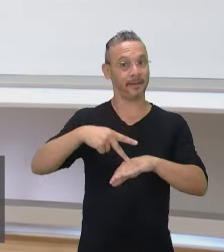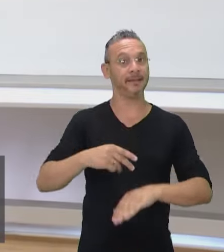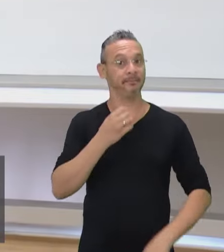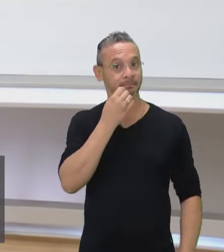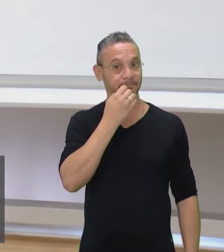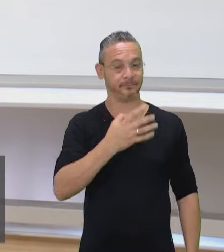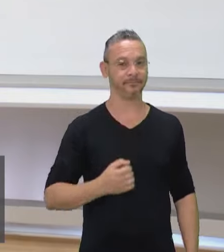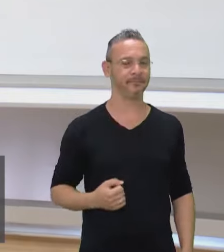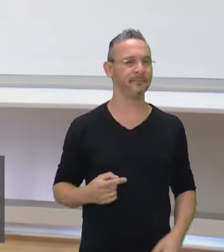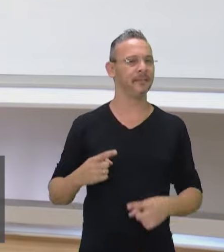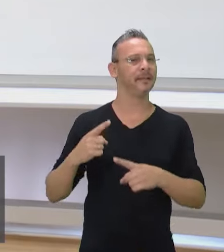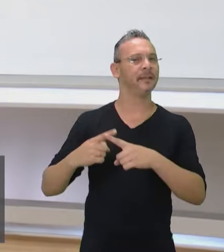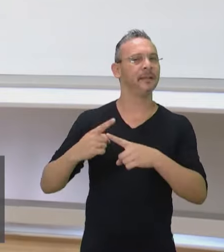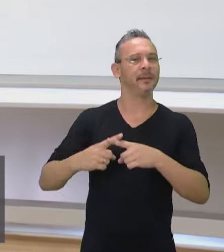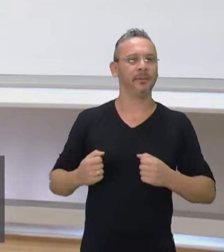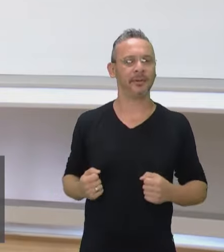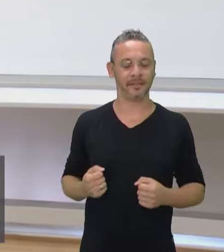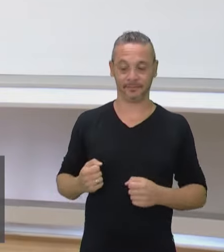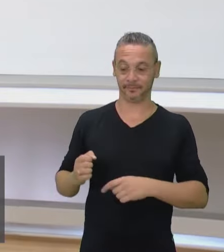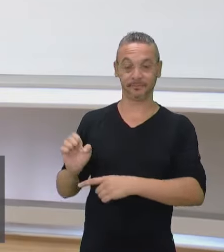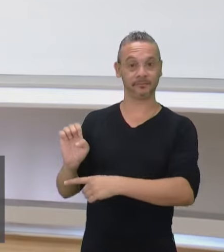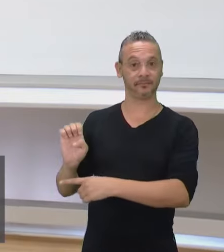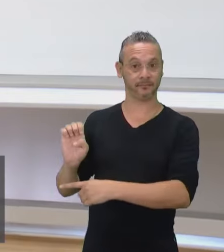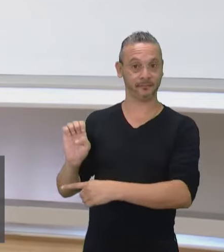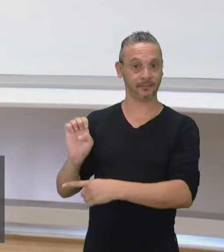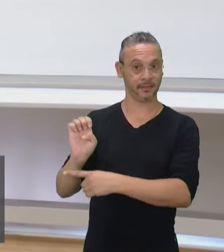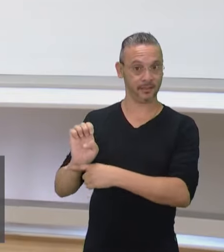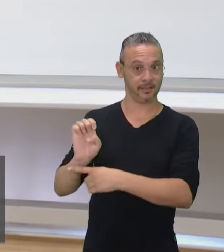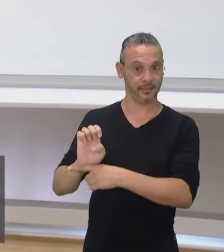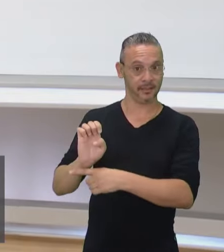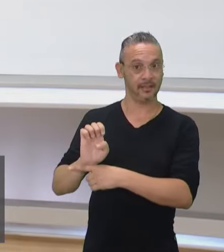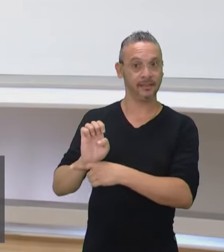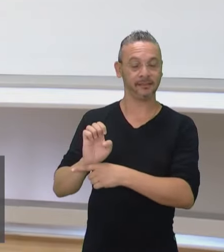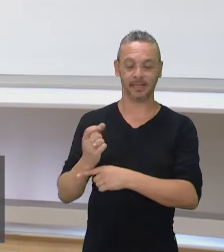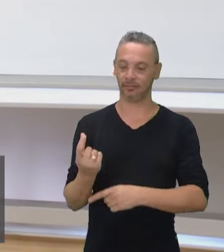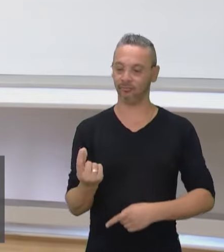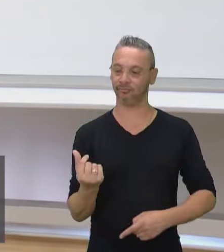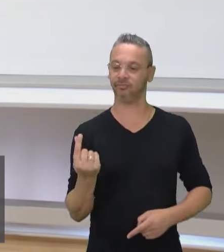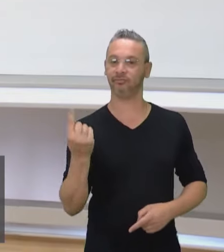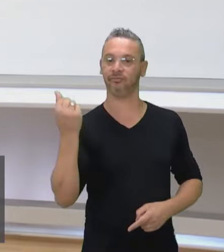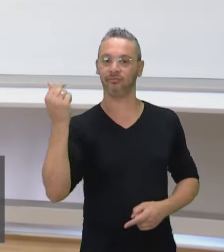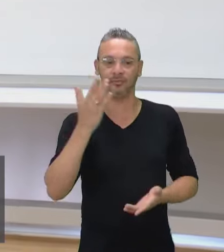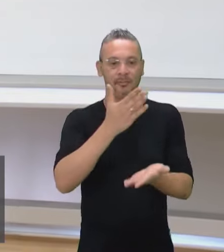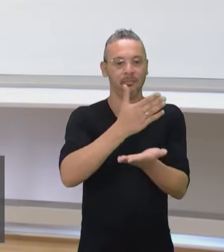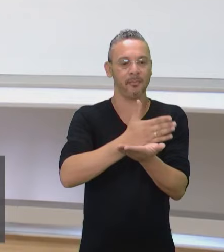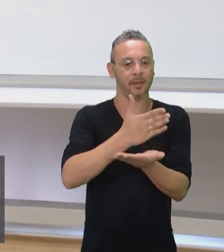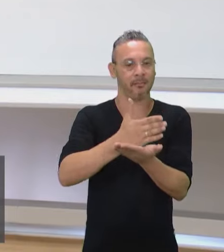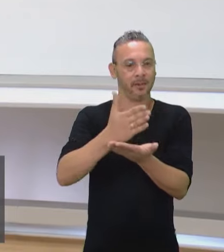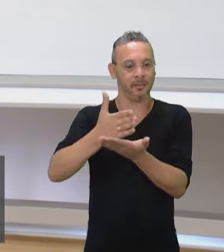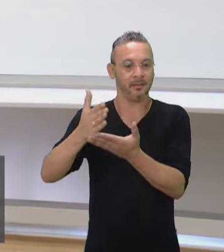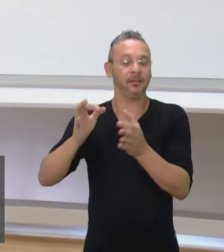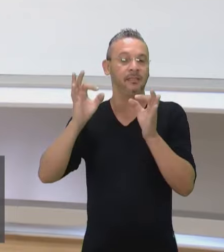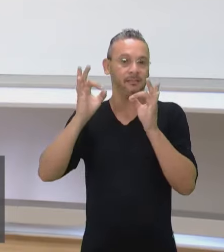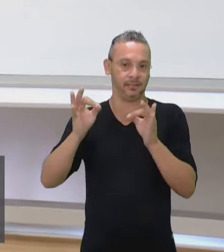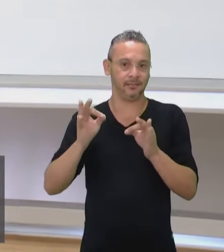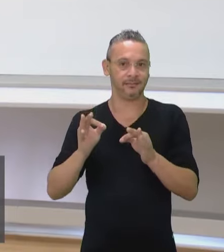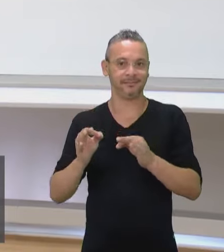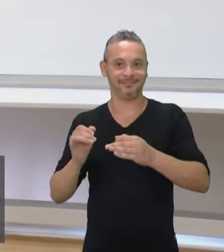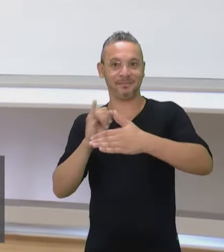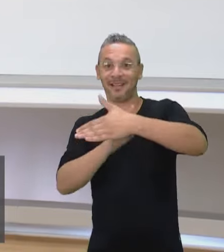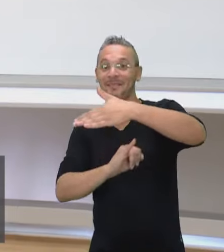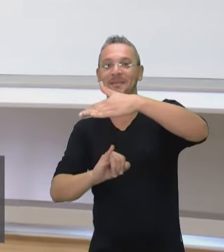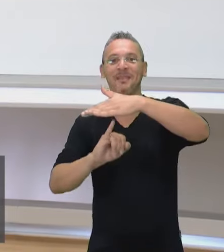alguns países nós verificamos que o Estado ele redistribui essas riquezas todas que são pagas por impostos, né?